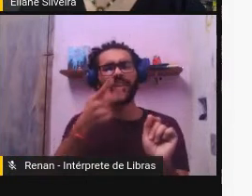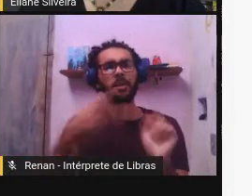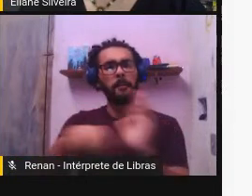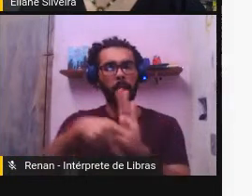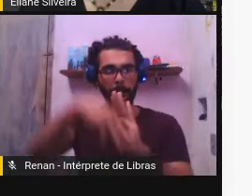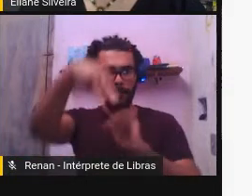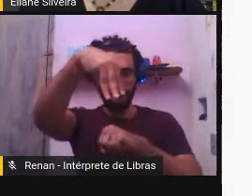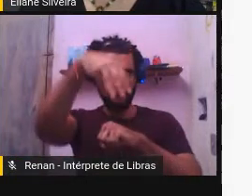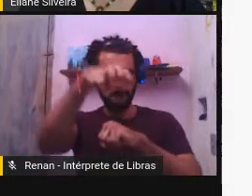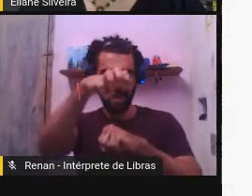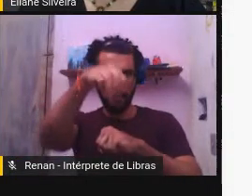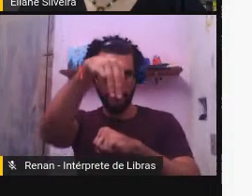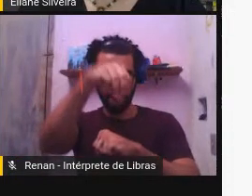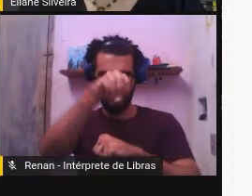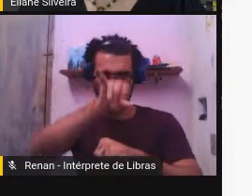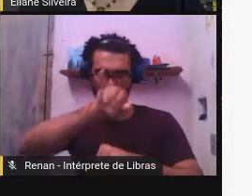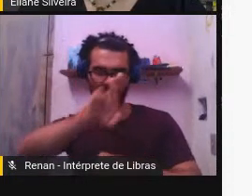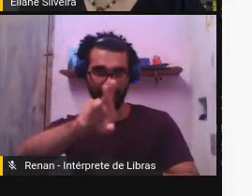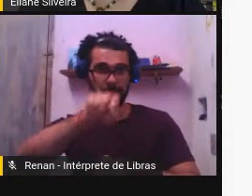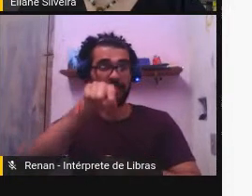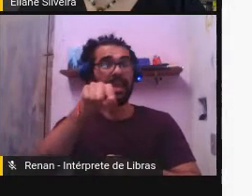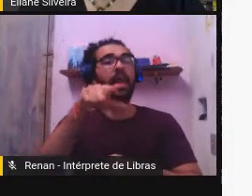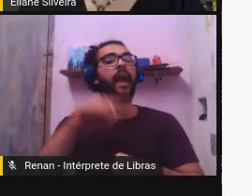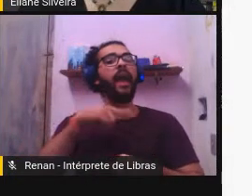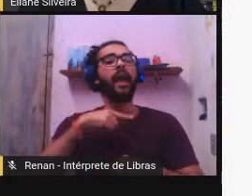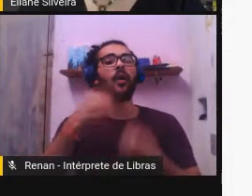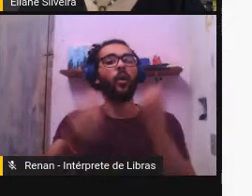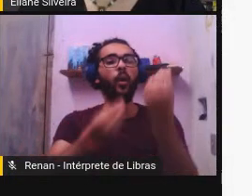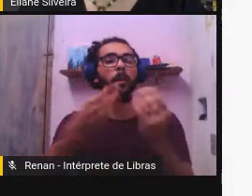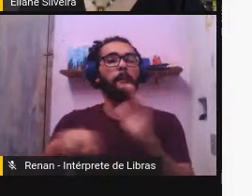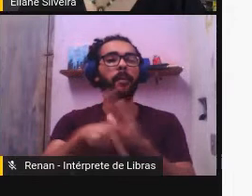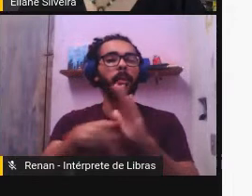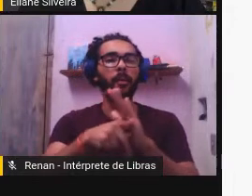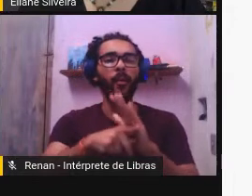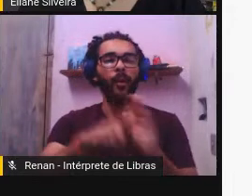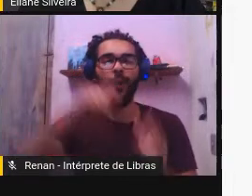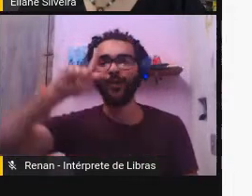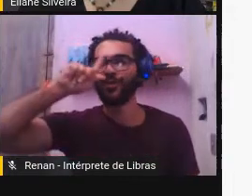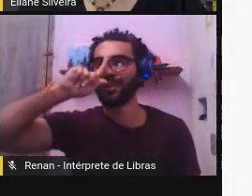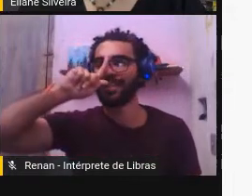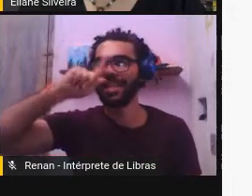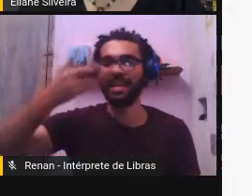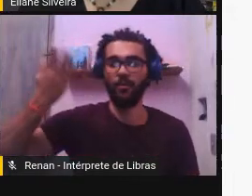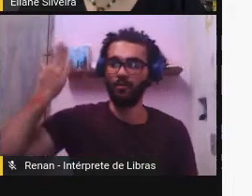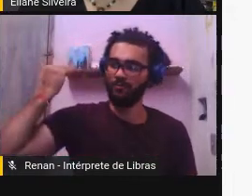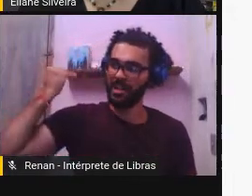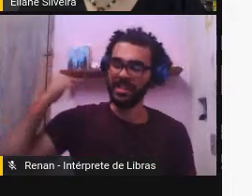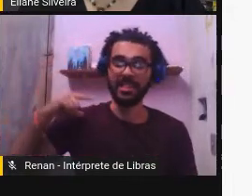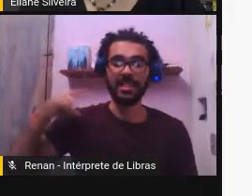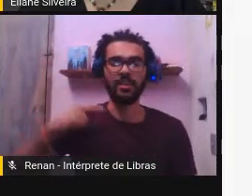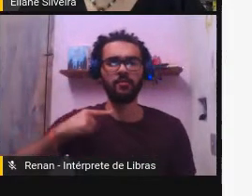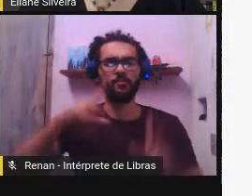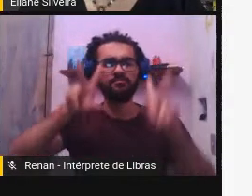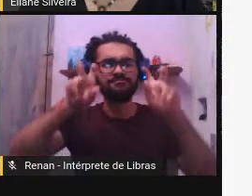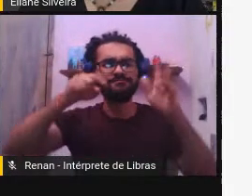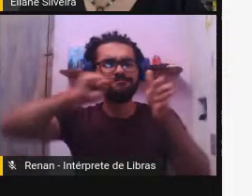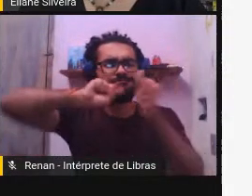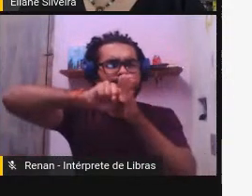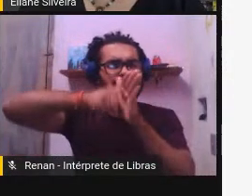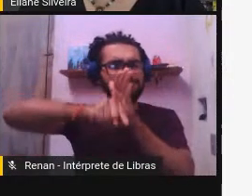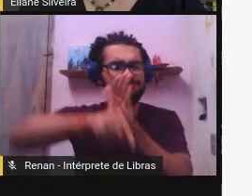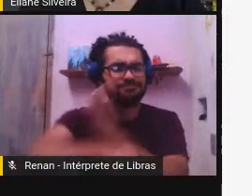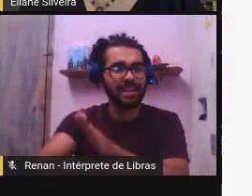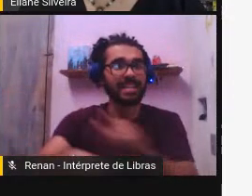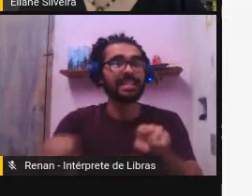gira em torno de uma questão teórica do grego antigo e também a melindrosa discussão sobre a questão do plágio. O